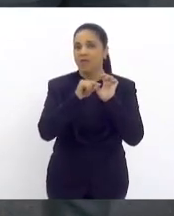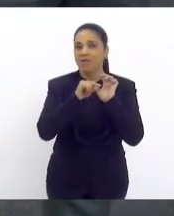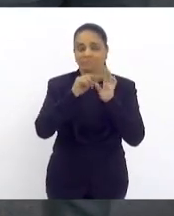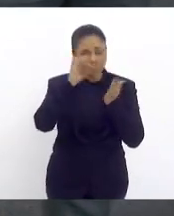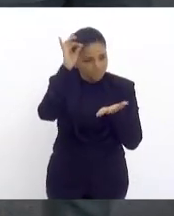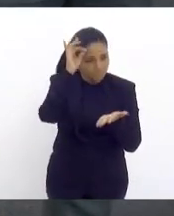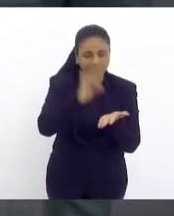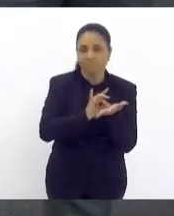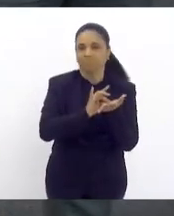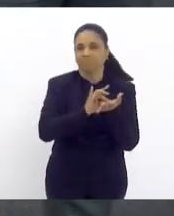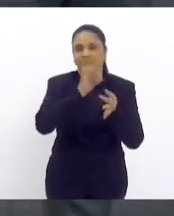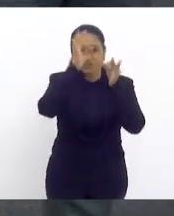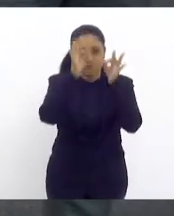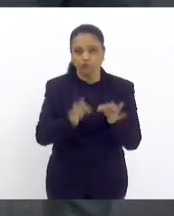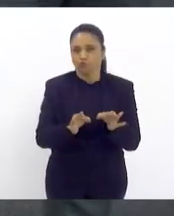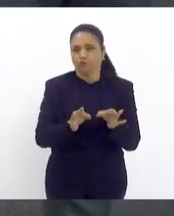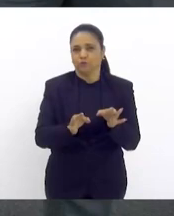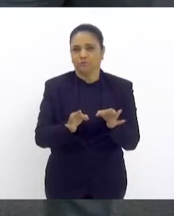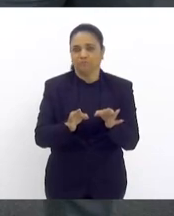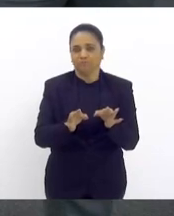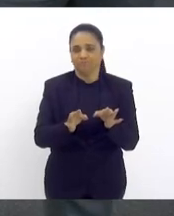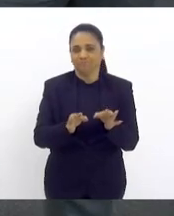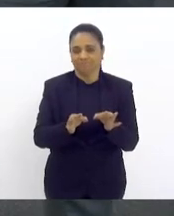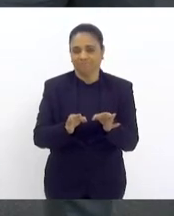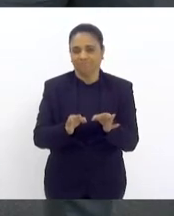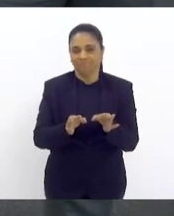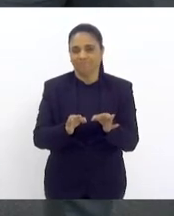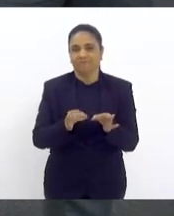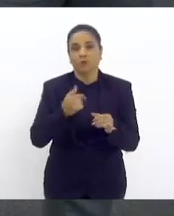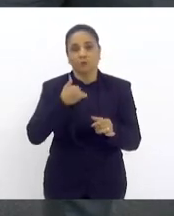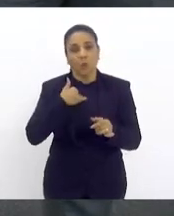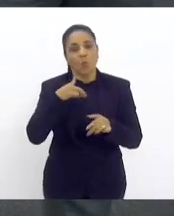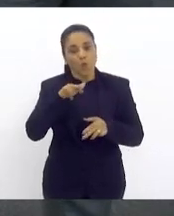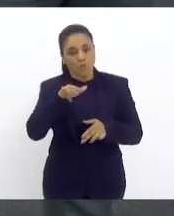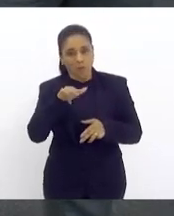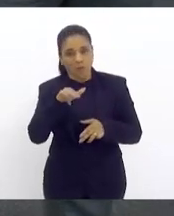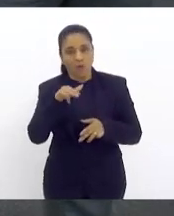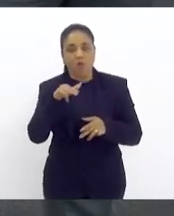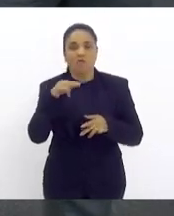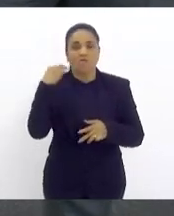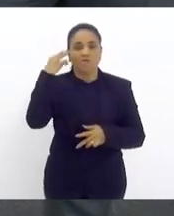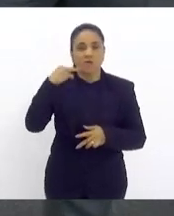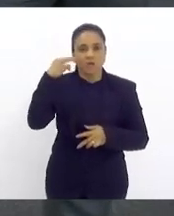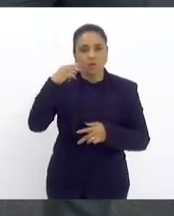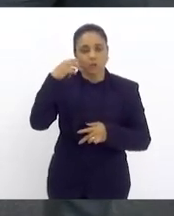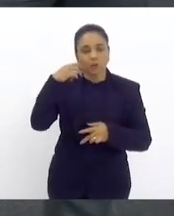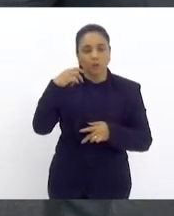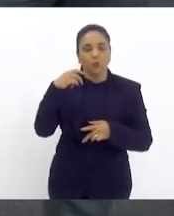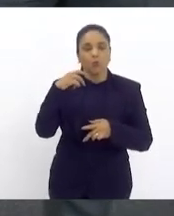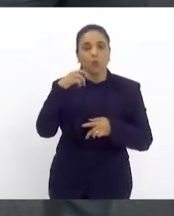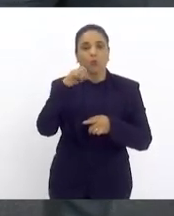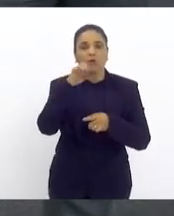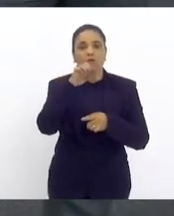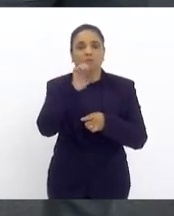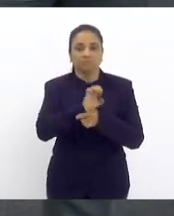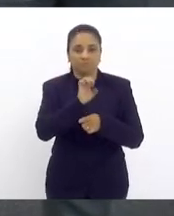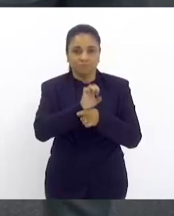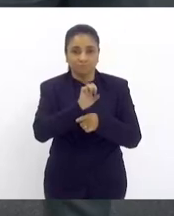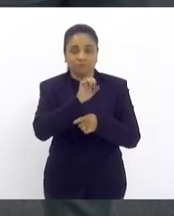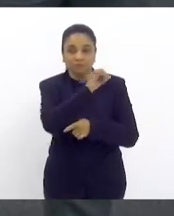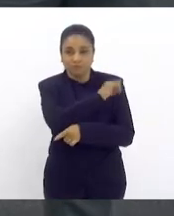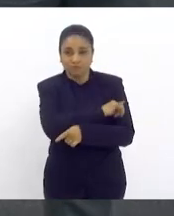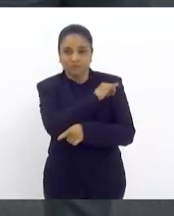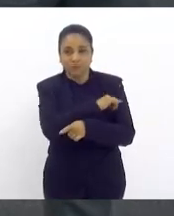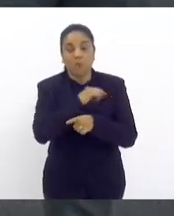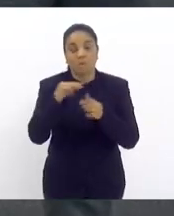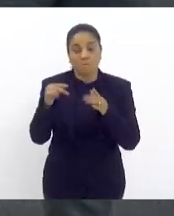legítima Justa e meritória eu tenho um irmão Vereador na Cidade do Rio de Janeiro que é médico neurocirurgião e que tem feito